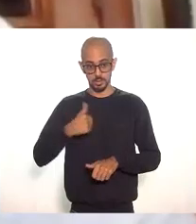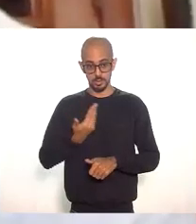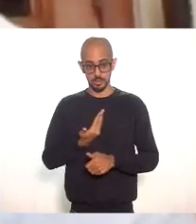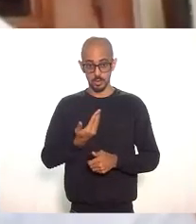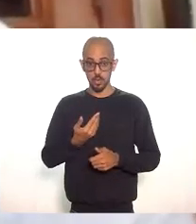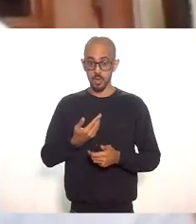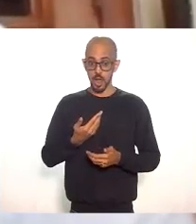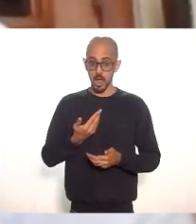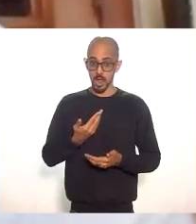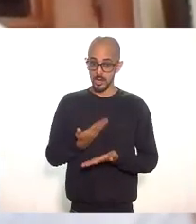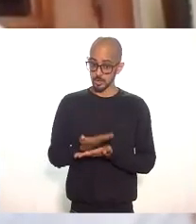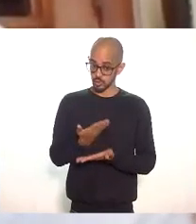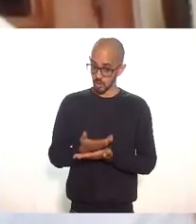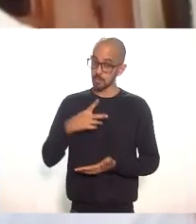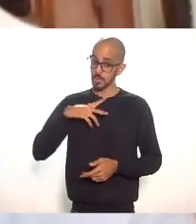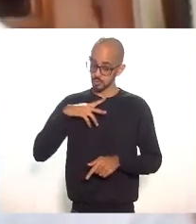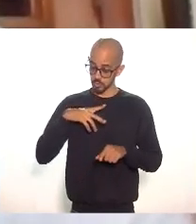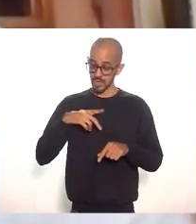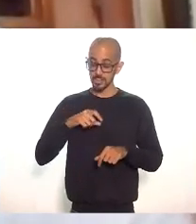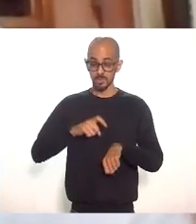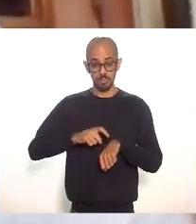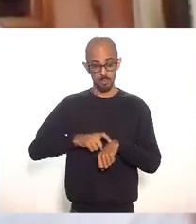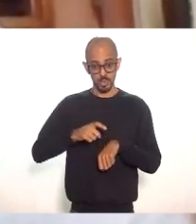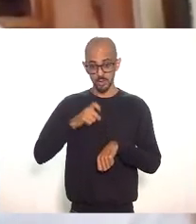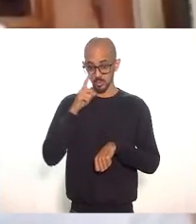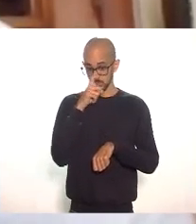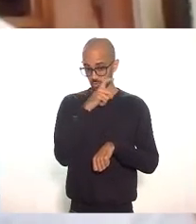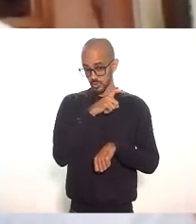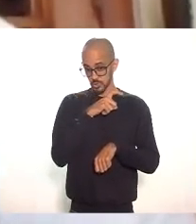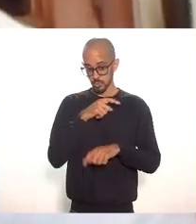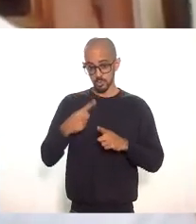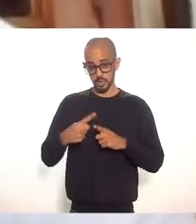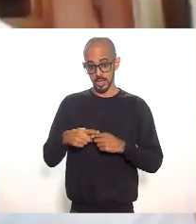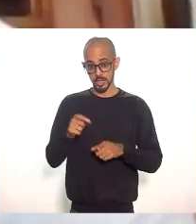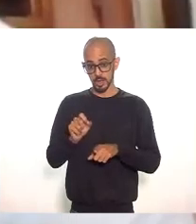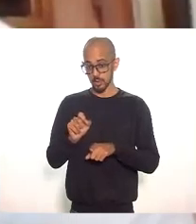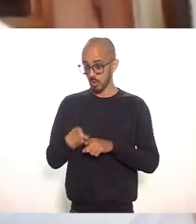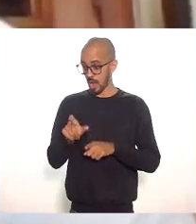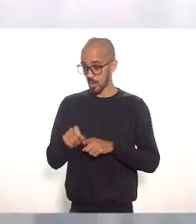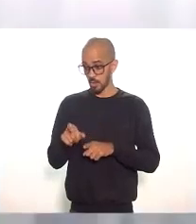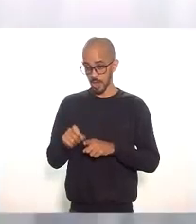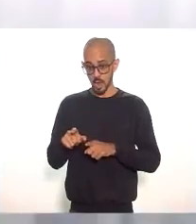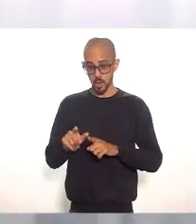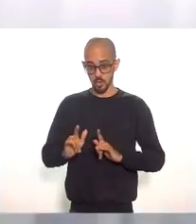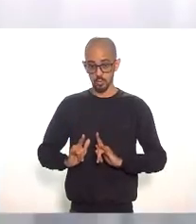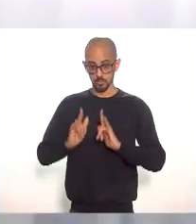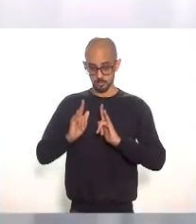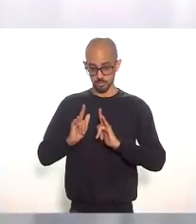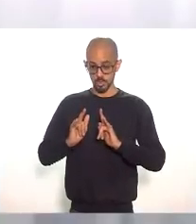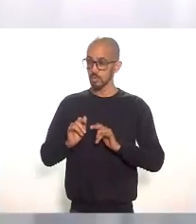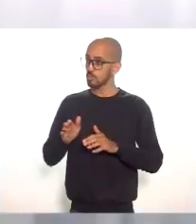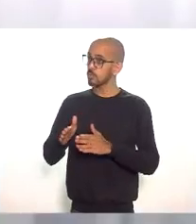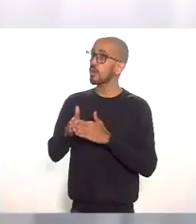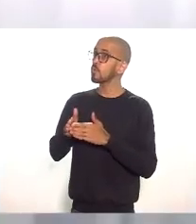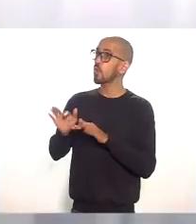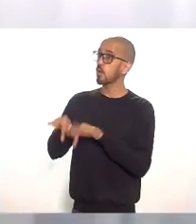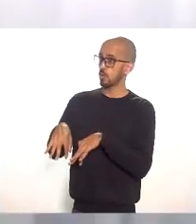momento difícil, muito difícil, que estão pagando aluguéis pelos espaços e não está tendo